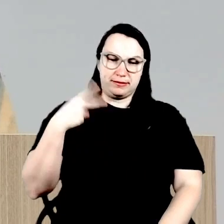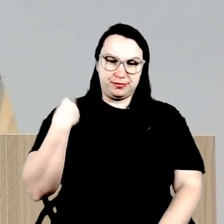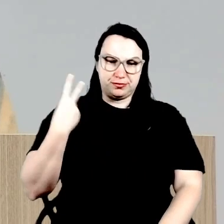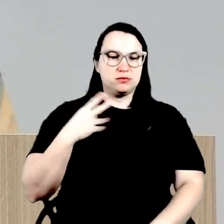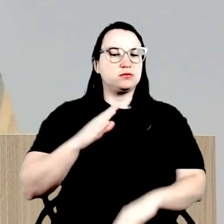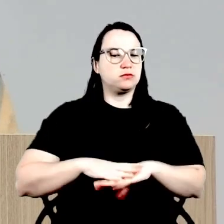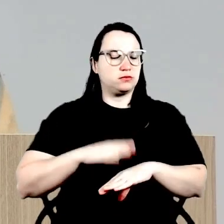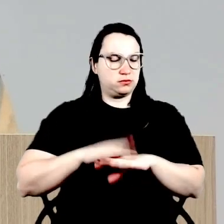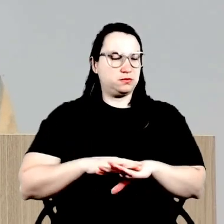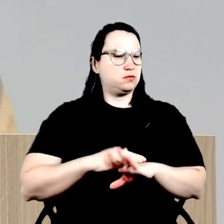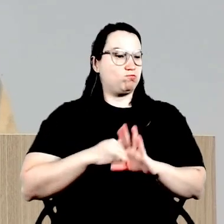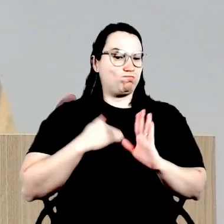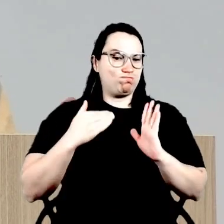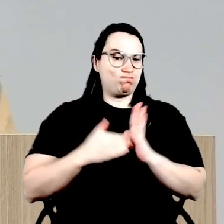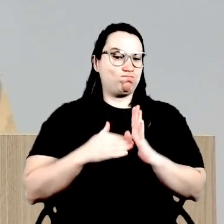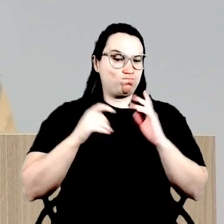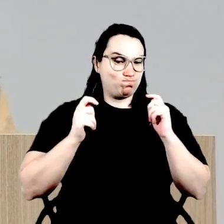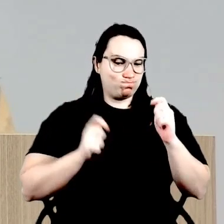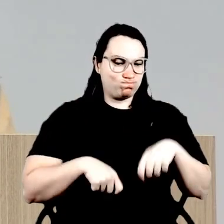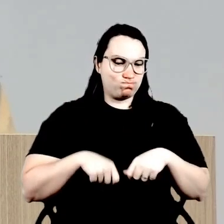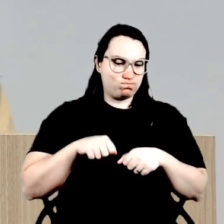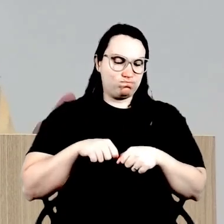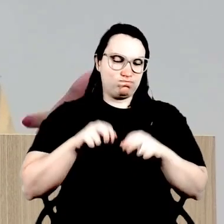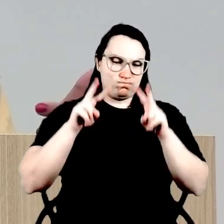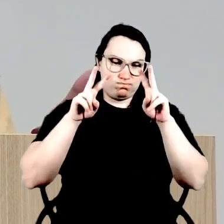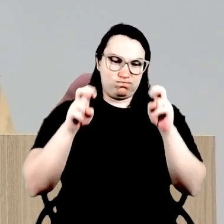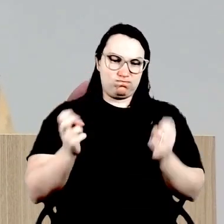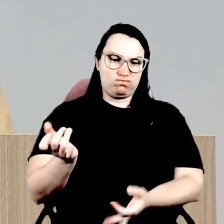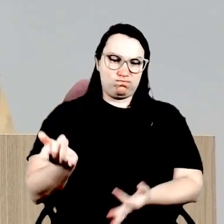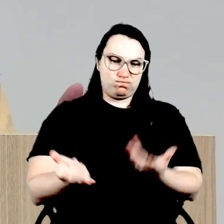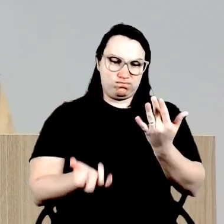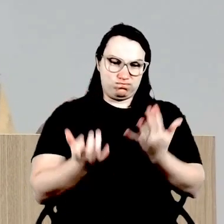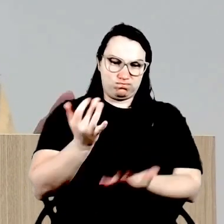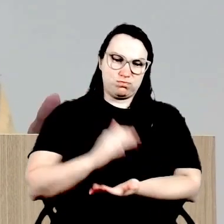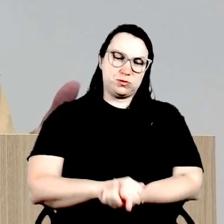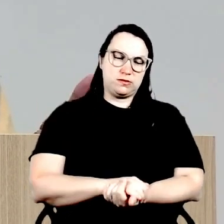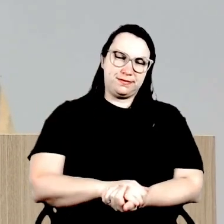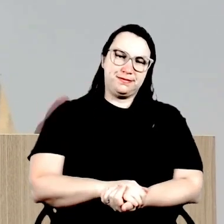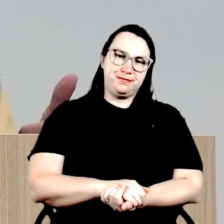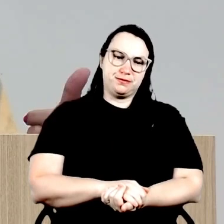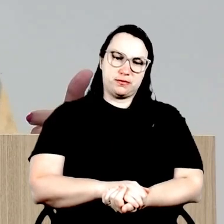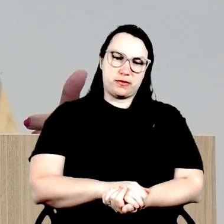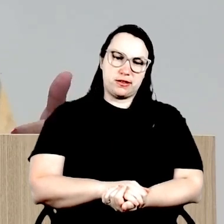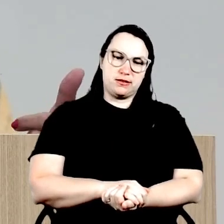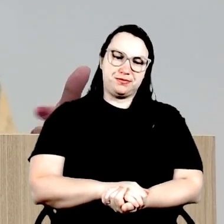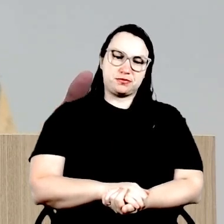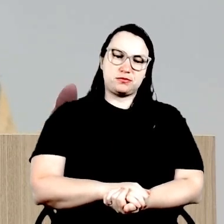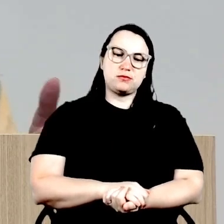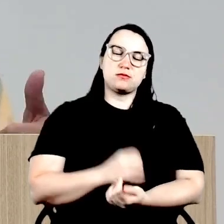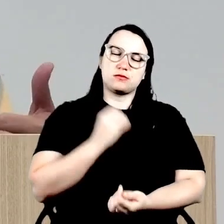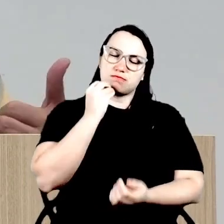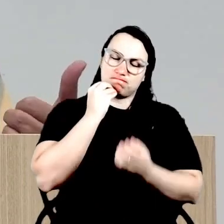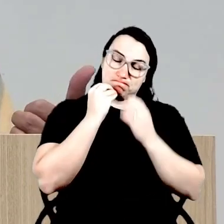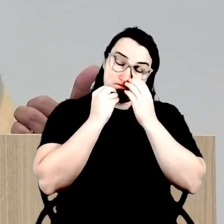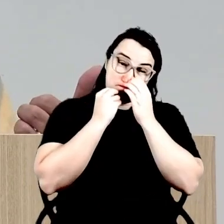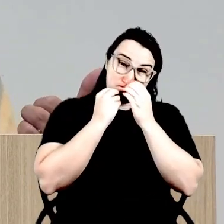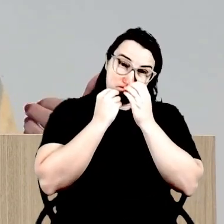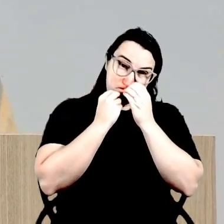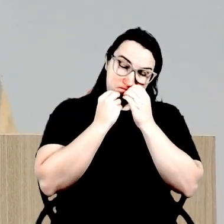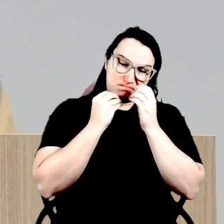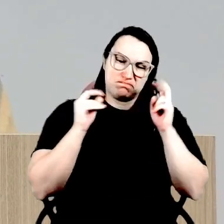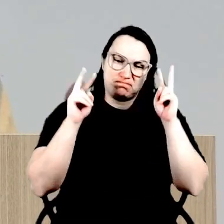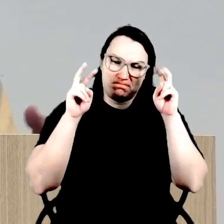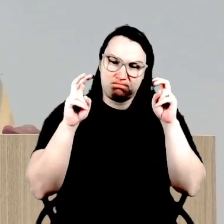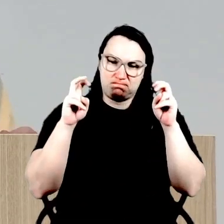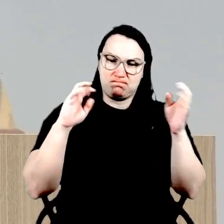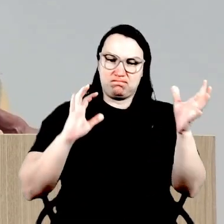necessário fazer com relação ao fogo. Obviamente, por questões que envolvem clima,